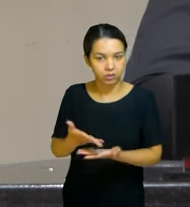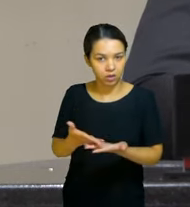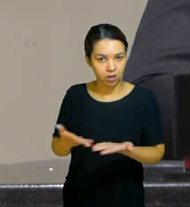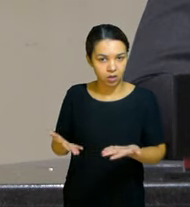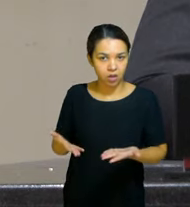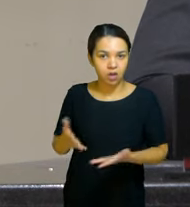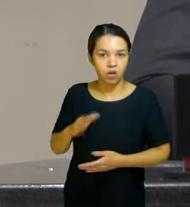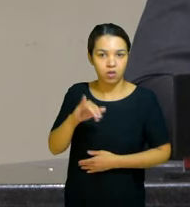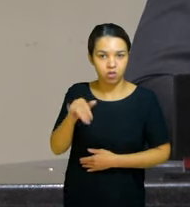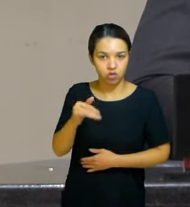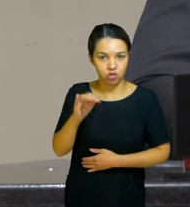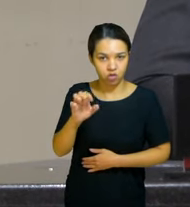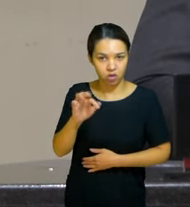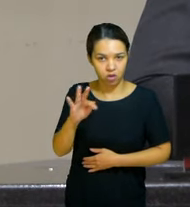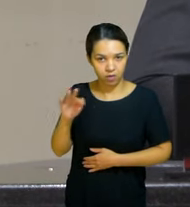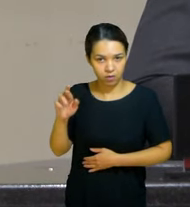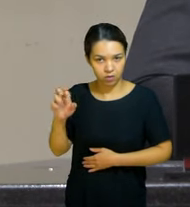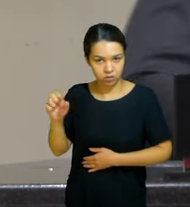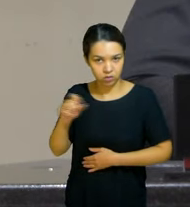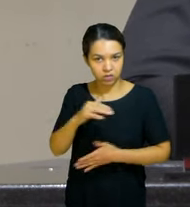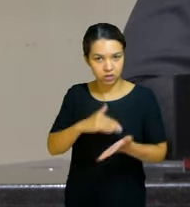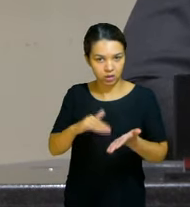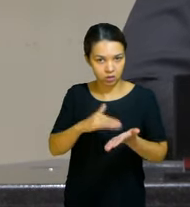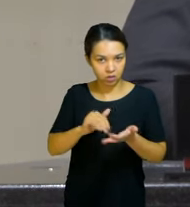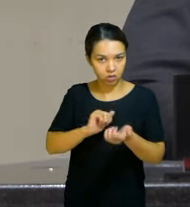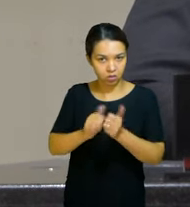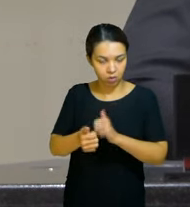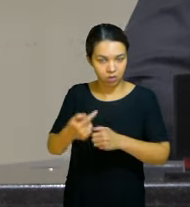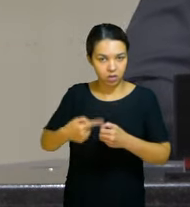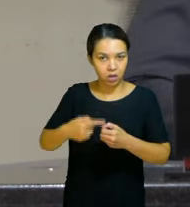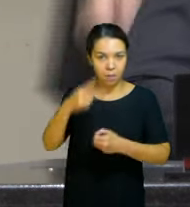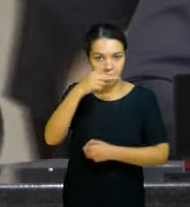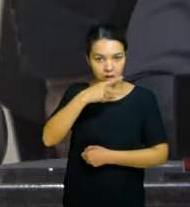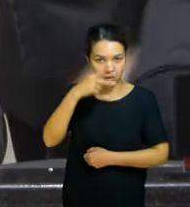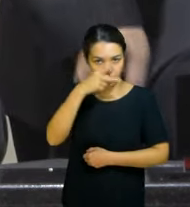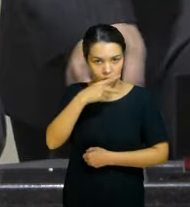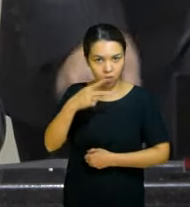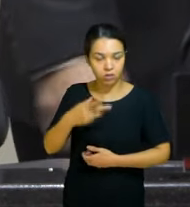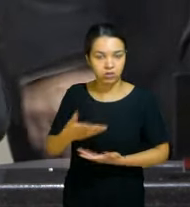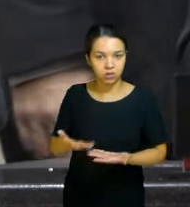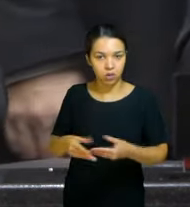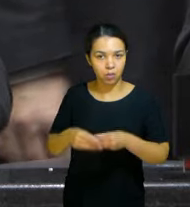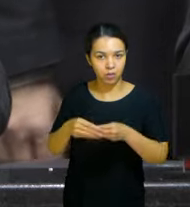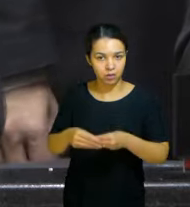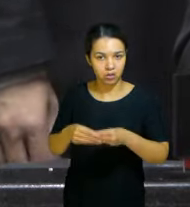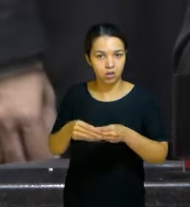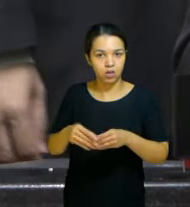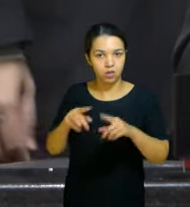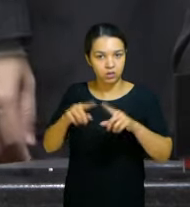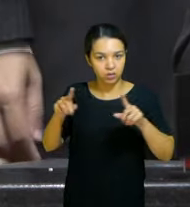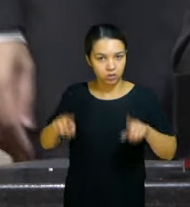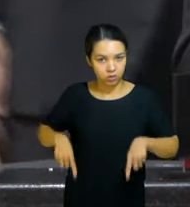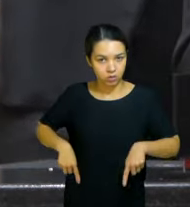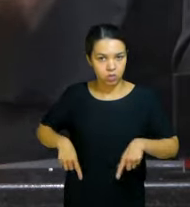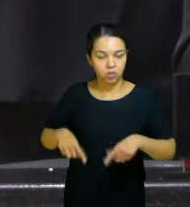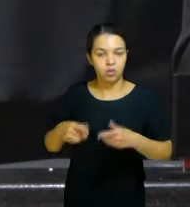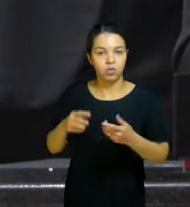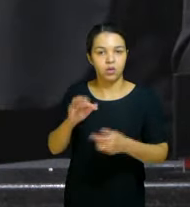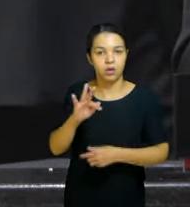Jefferson, nosso secretário de esporte da cidade de Palhoça, cumprimentar todos os servidores, colaboradores da FESPORT.